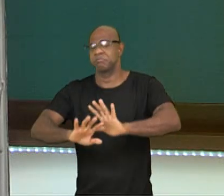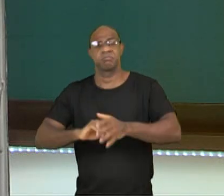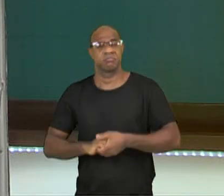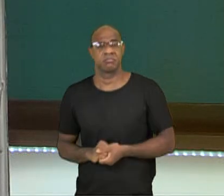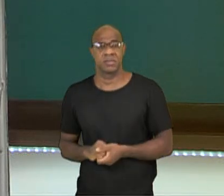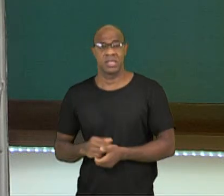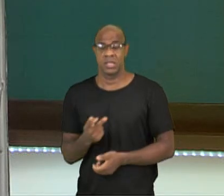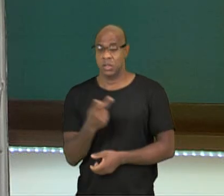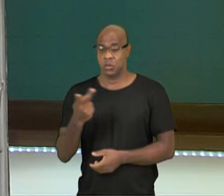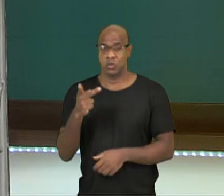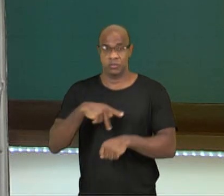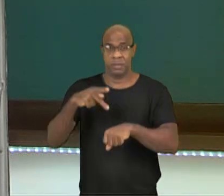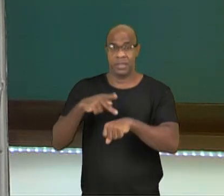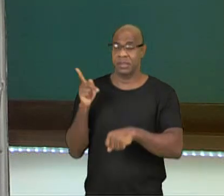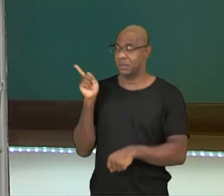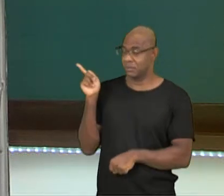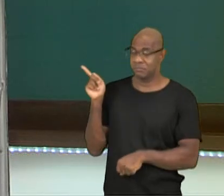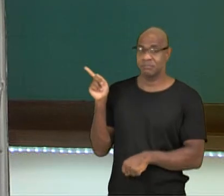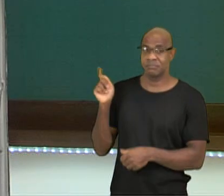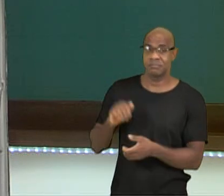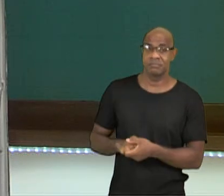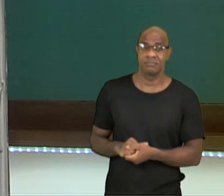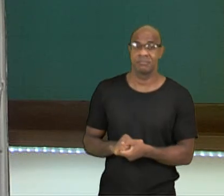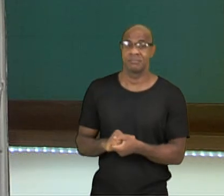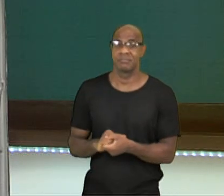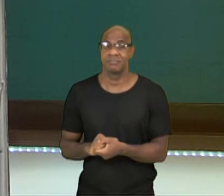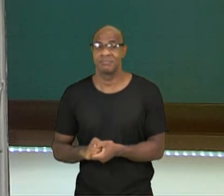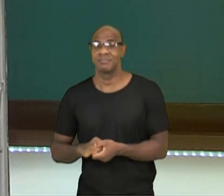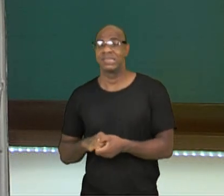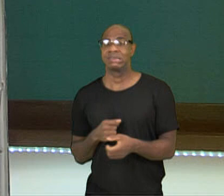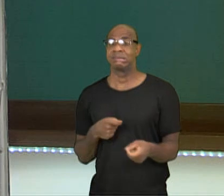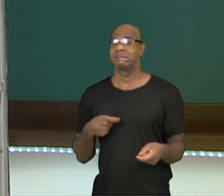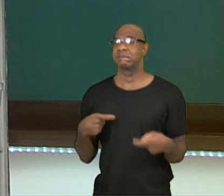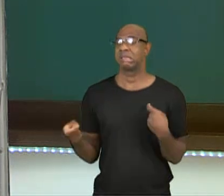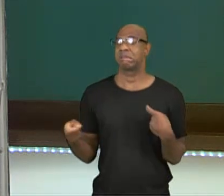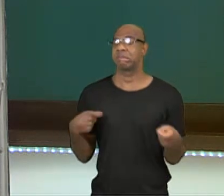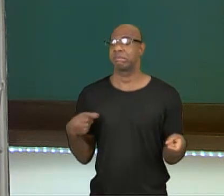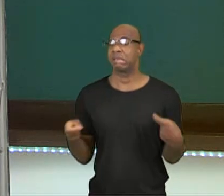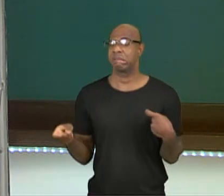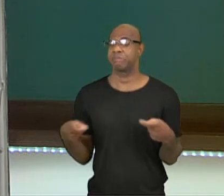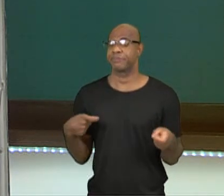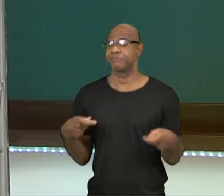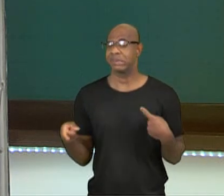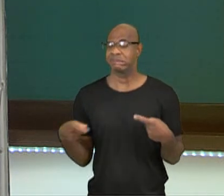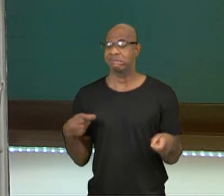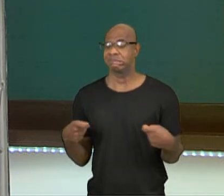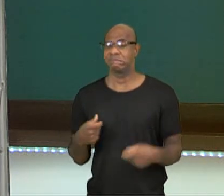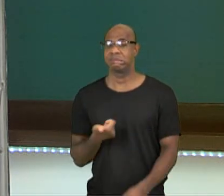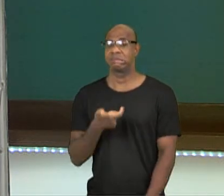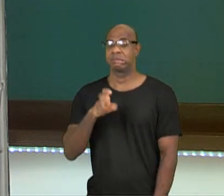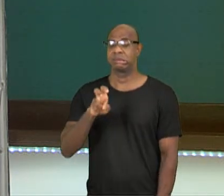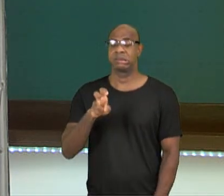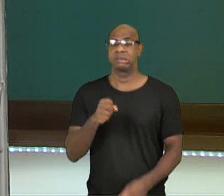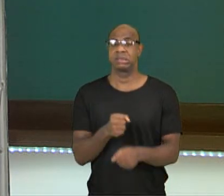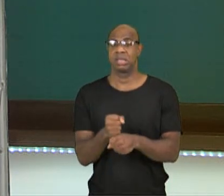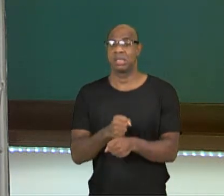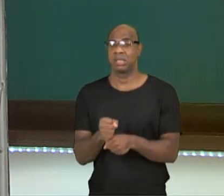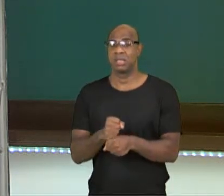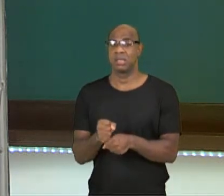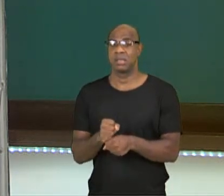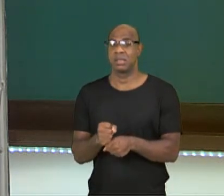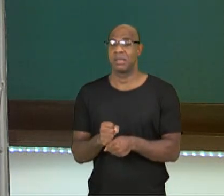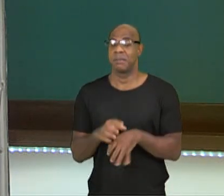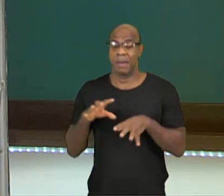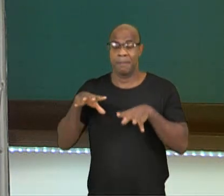Esses dois países guerrearam por mais de 15 anos para assumir o controle